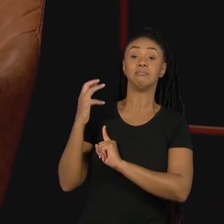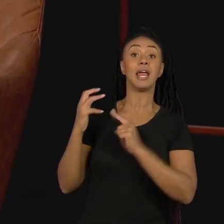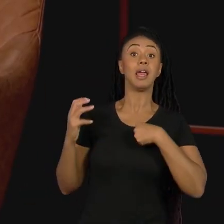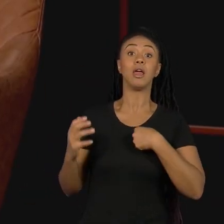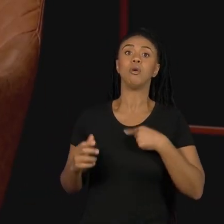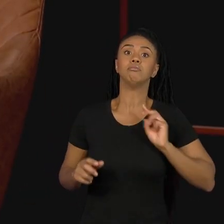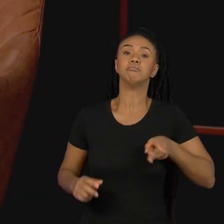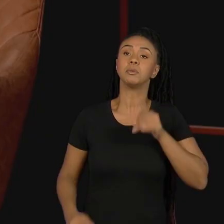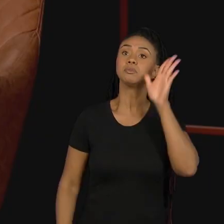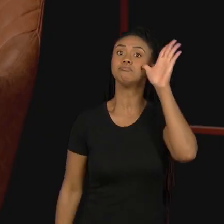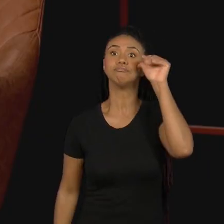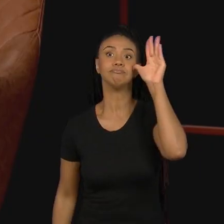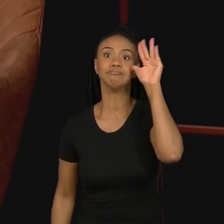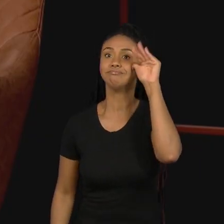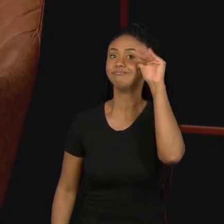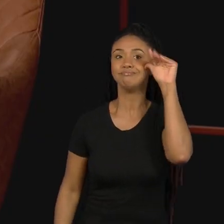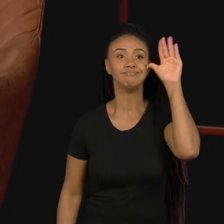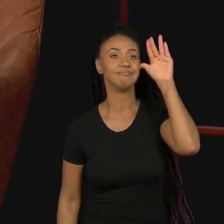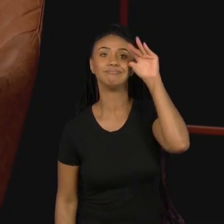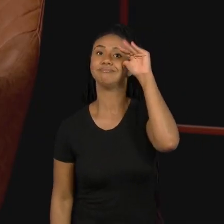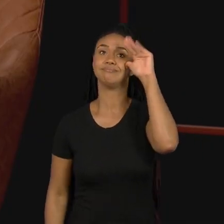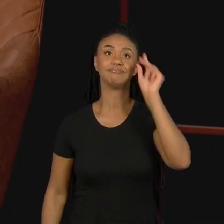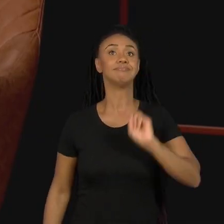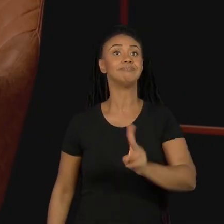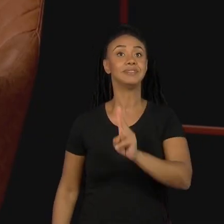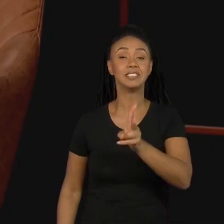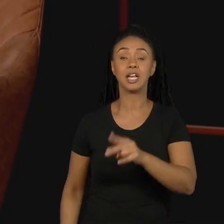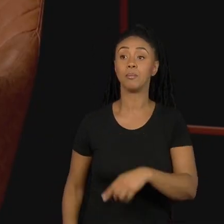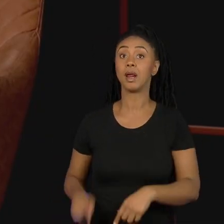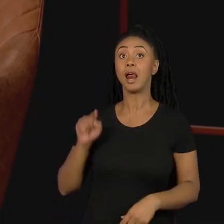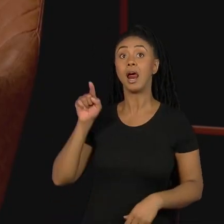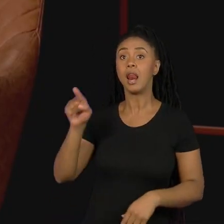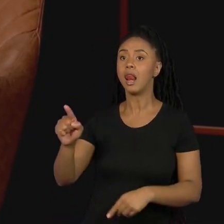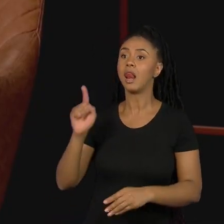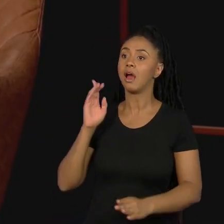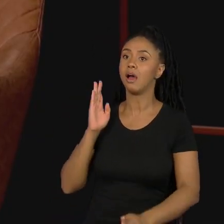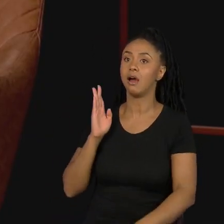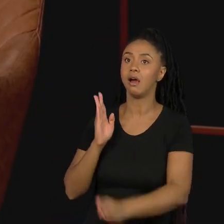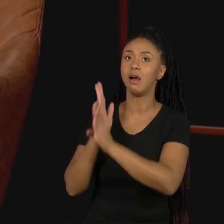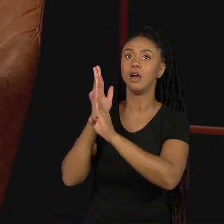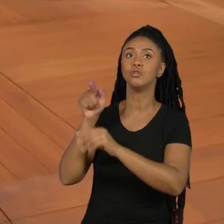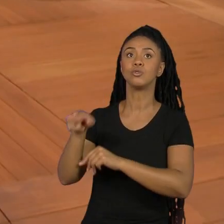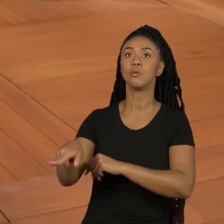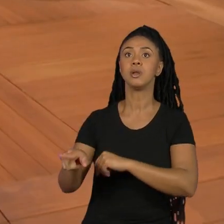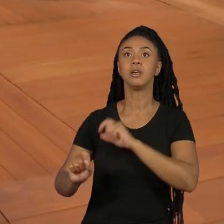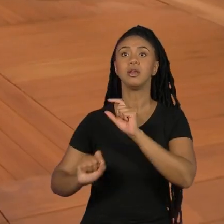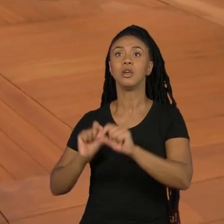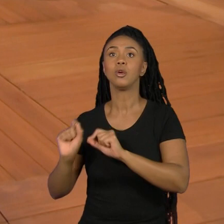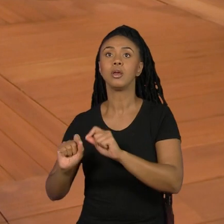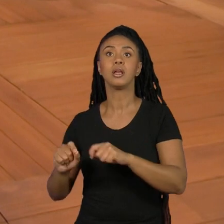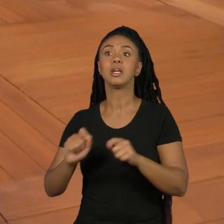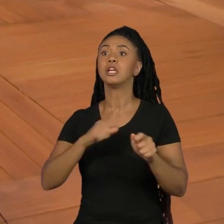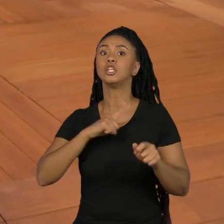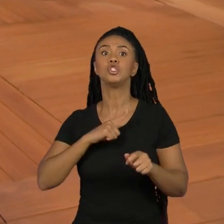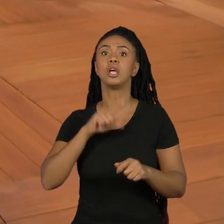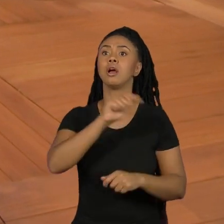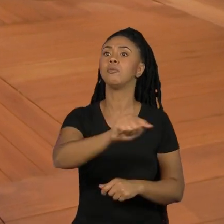curioso. Uhum. Também quando eu fui para o Rio, outra coisa que eu descobri perto de casa era a Praça Saint-Exupéry, que tinha 8